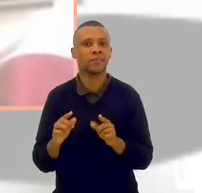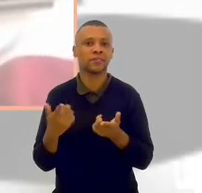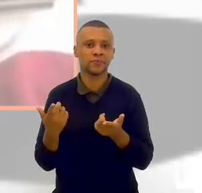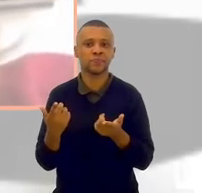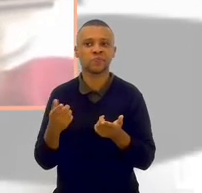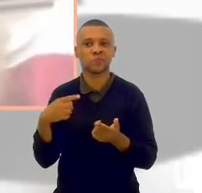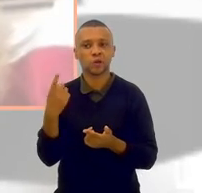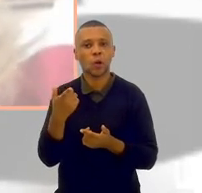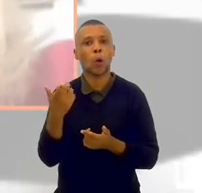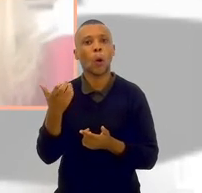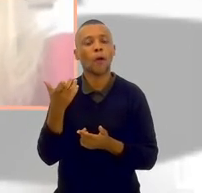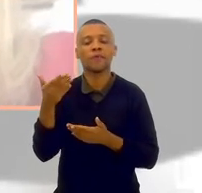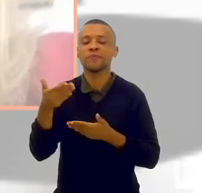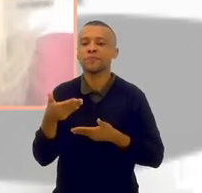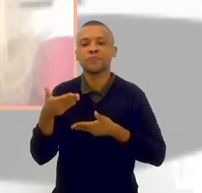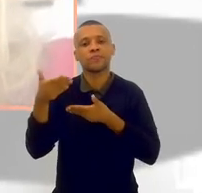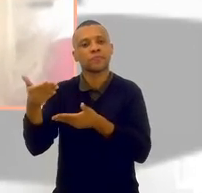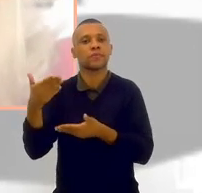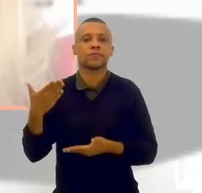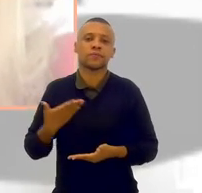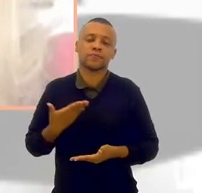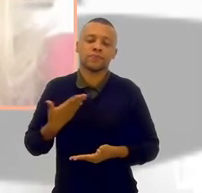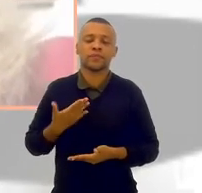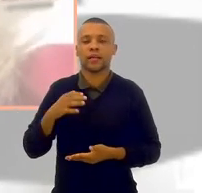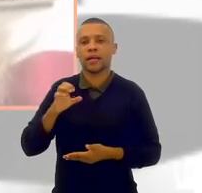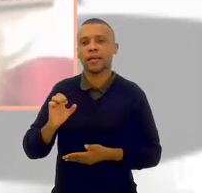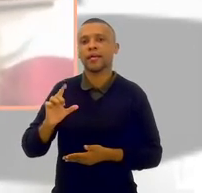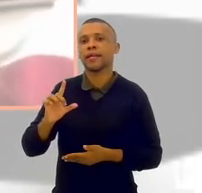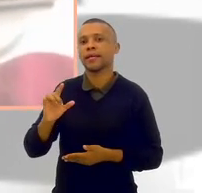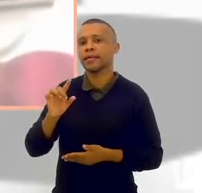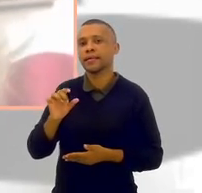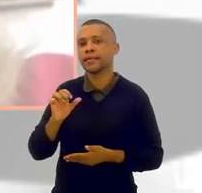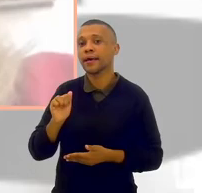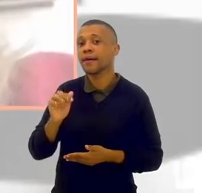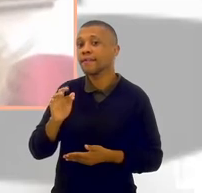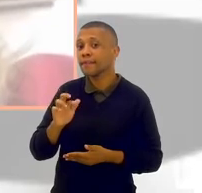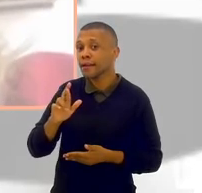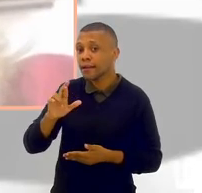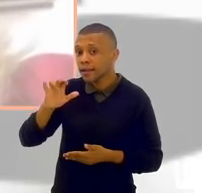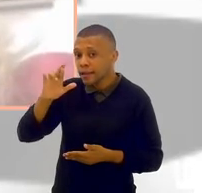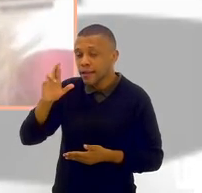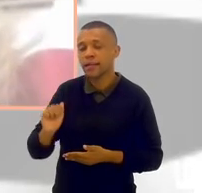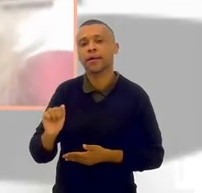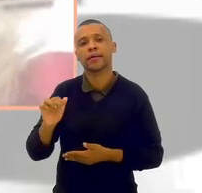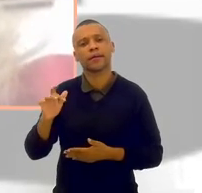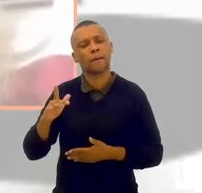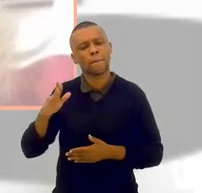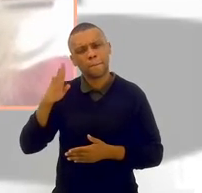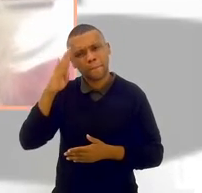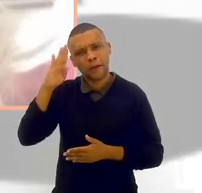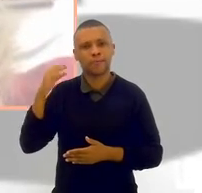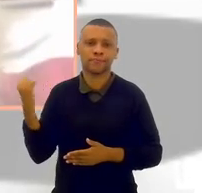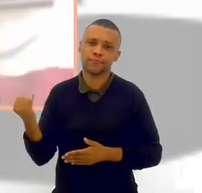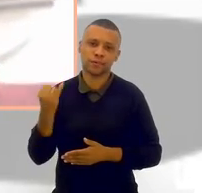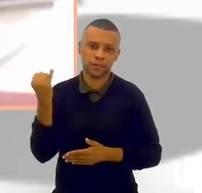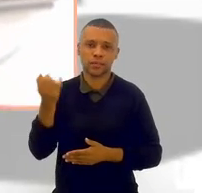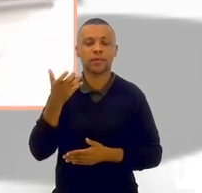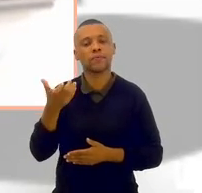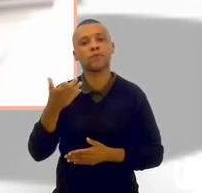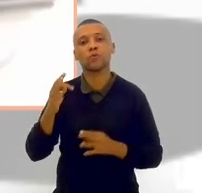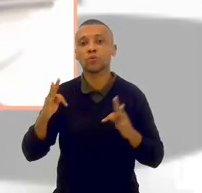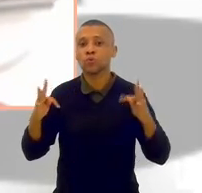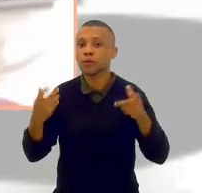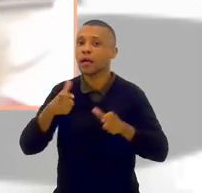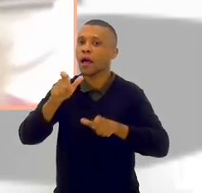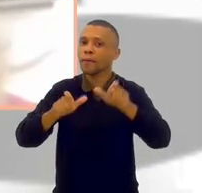Federation, convidadas pela querida Elisa Ferreira, que é o máximo, né? E a gente quer todas